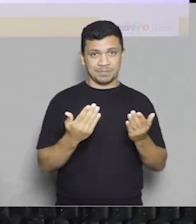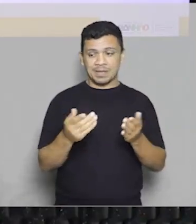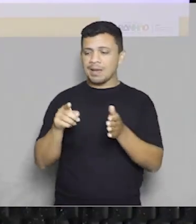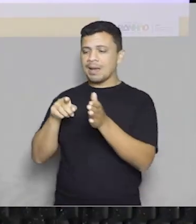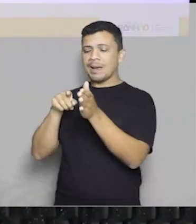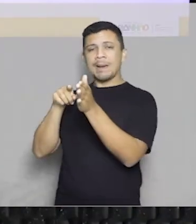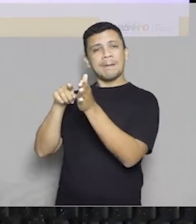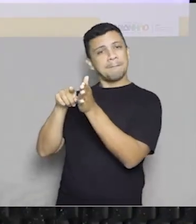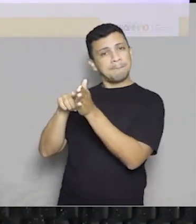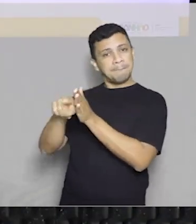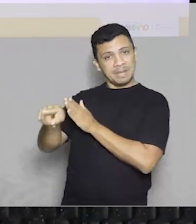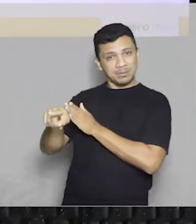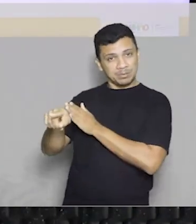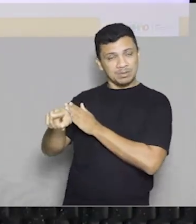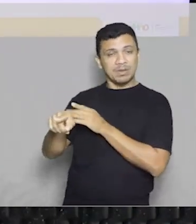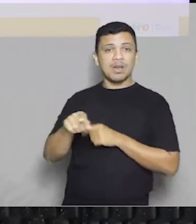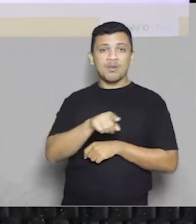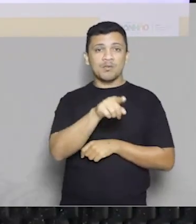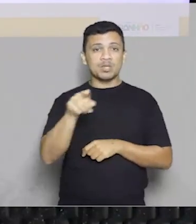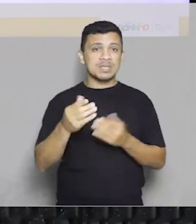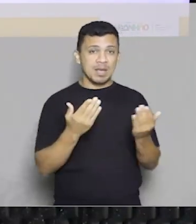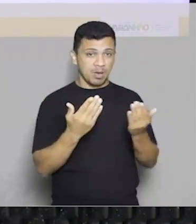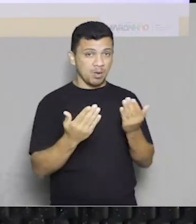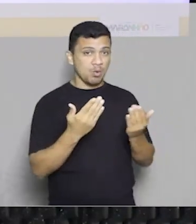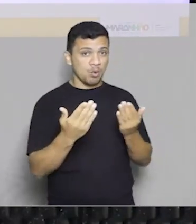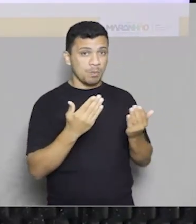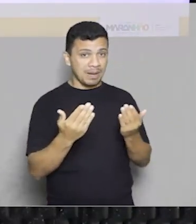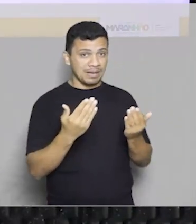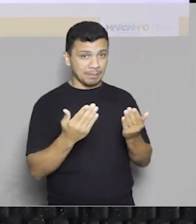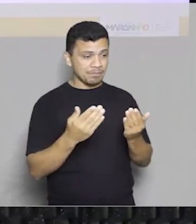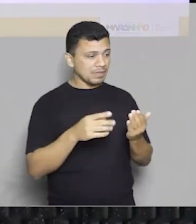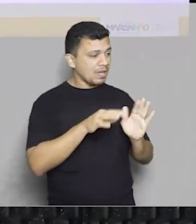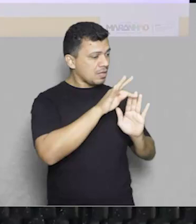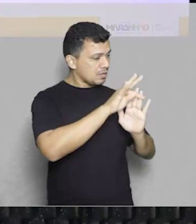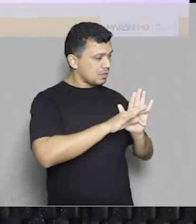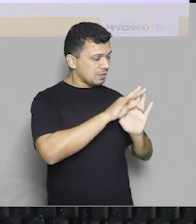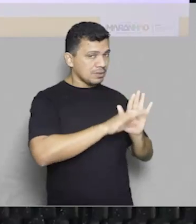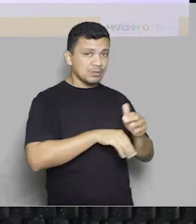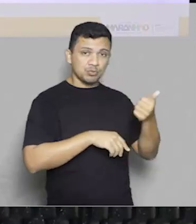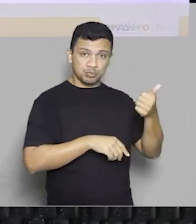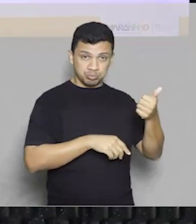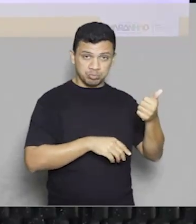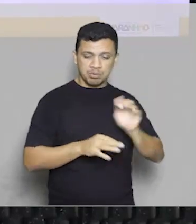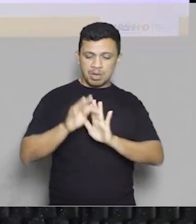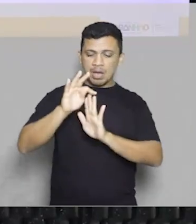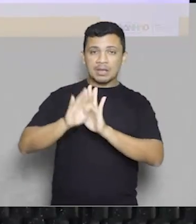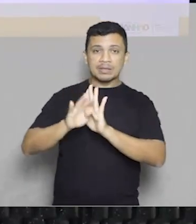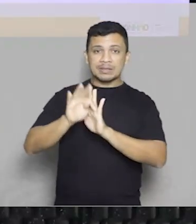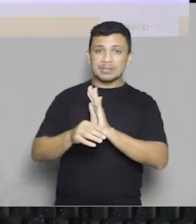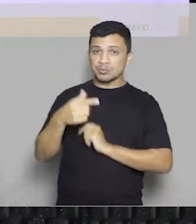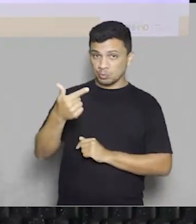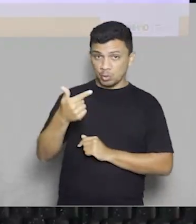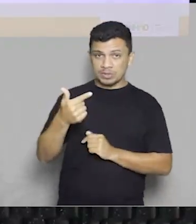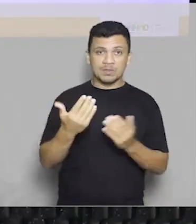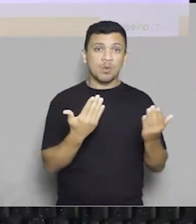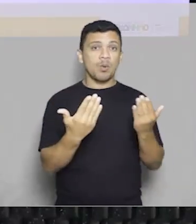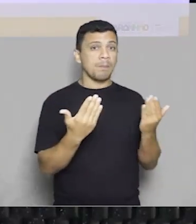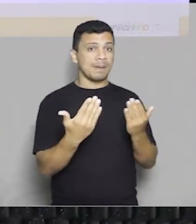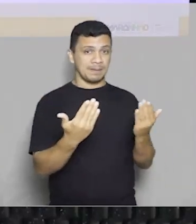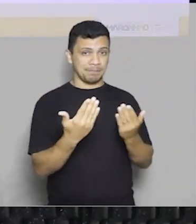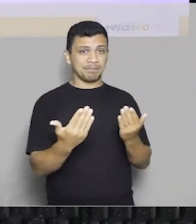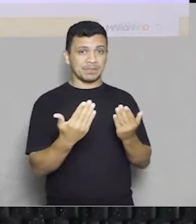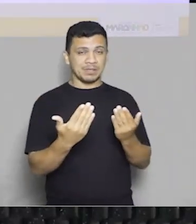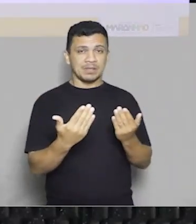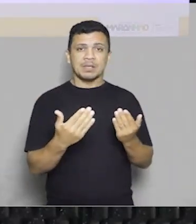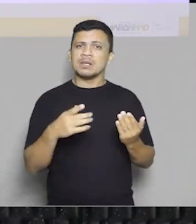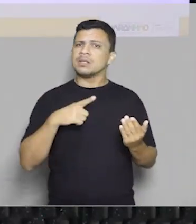da questão vai ser para você comparar o que você leu no texto 1 com aquilo que foi lido no texto 2. Como